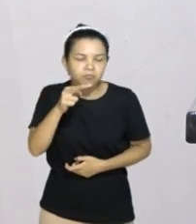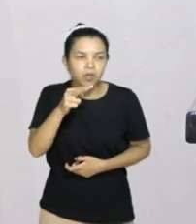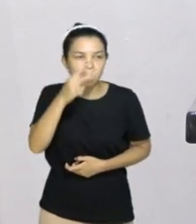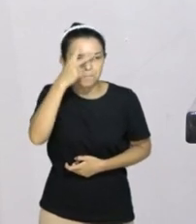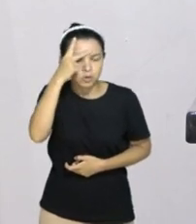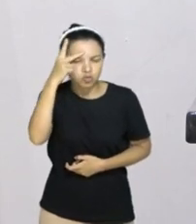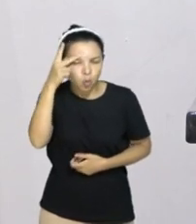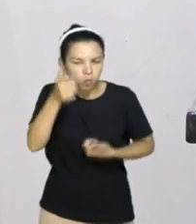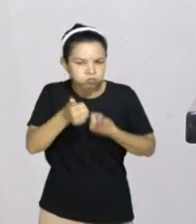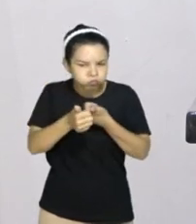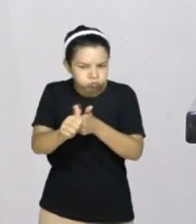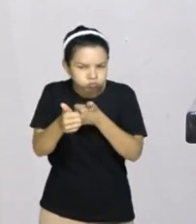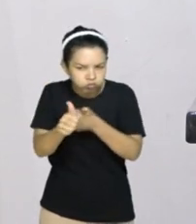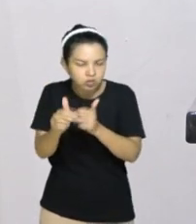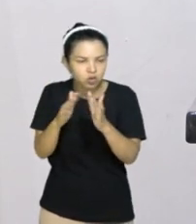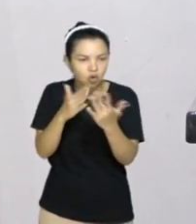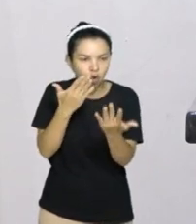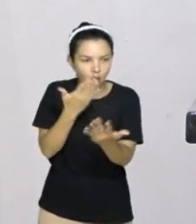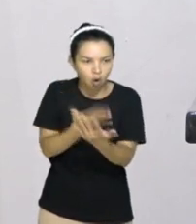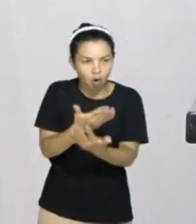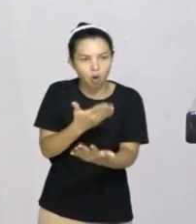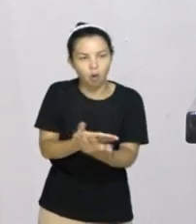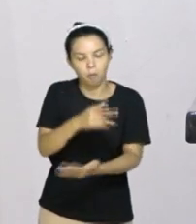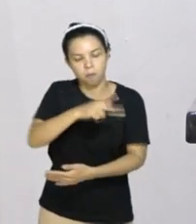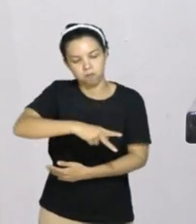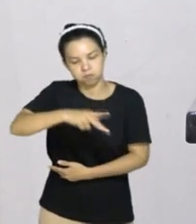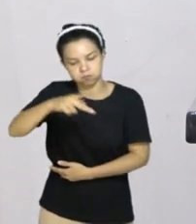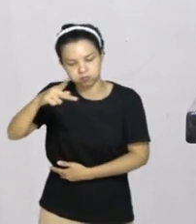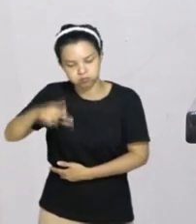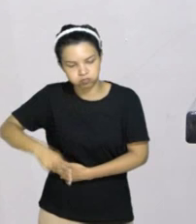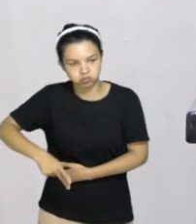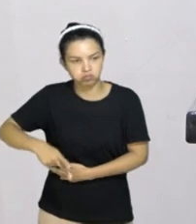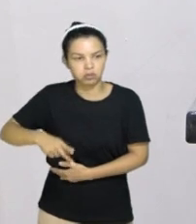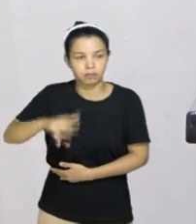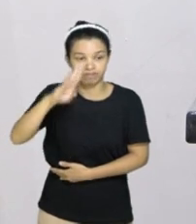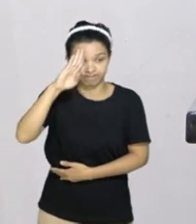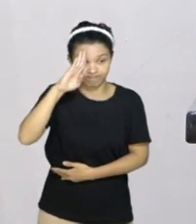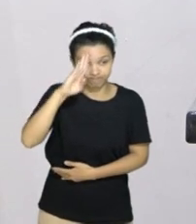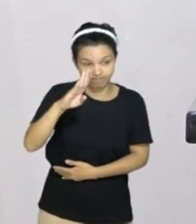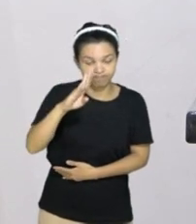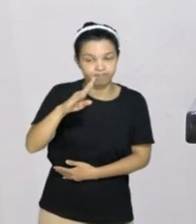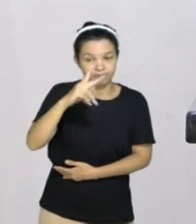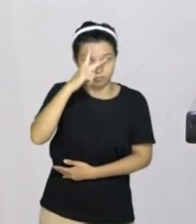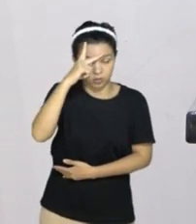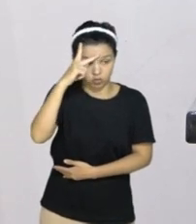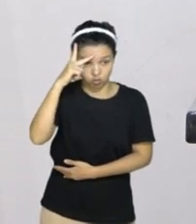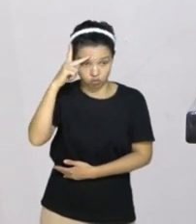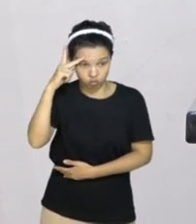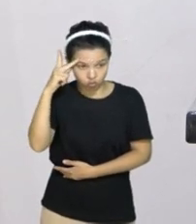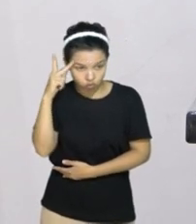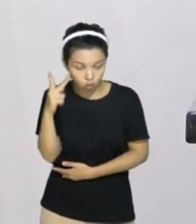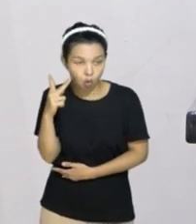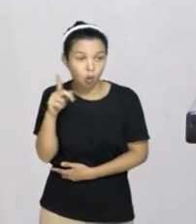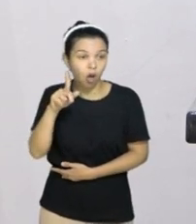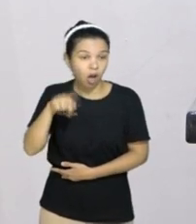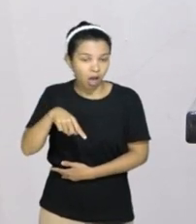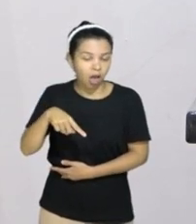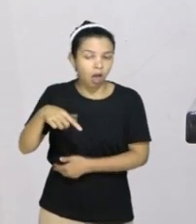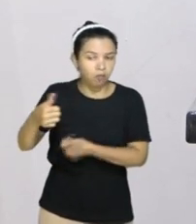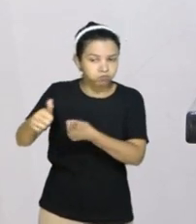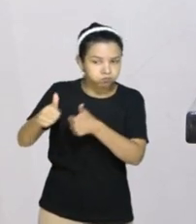as professoras professores especial aquelas pessoas que têm sofrido ameaças fascistas racistas